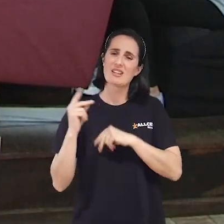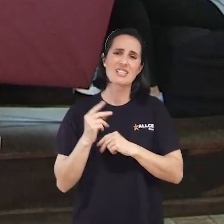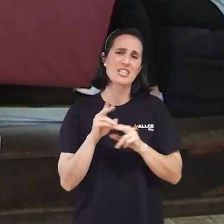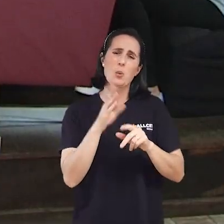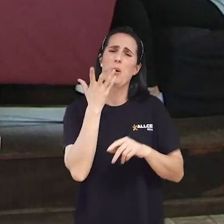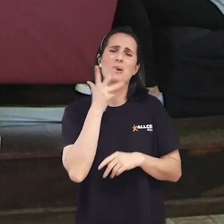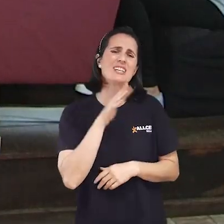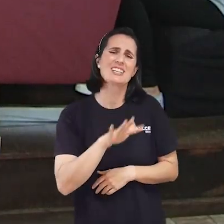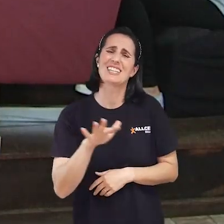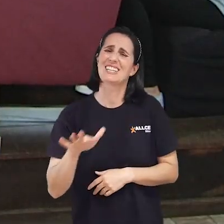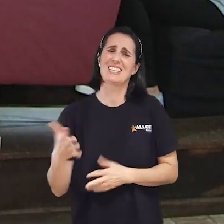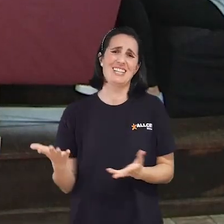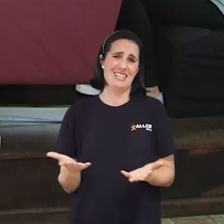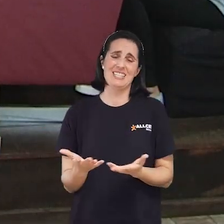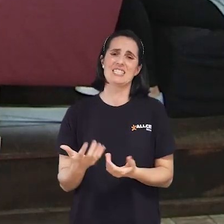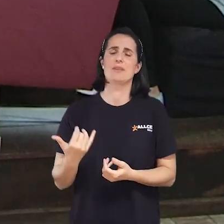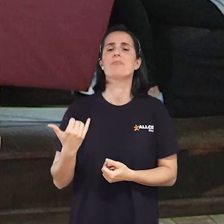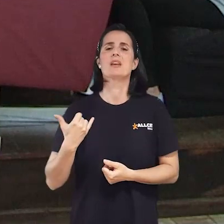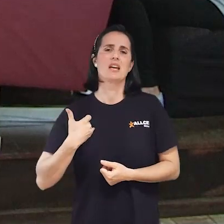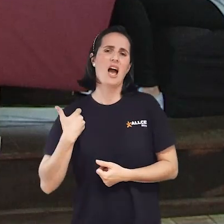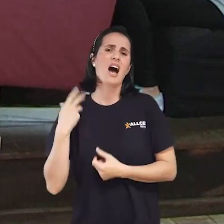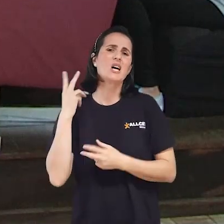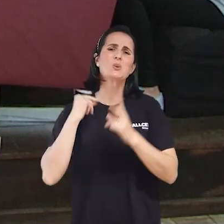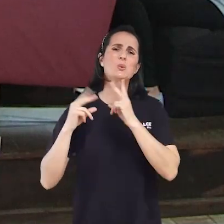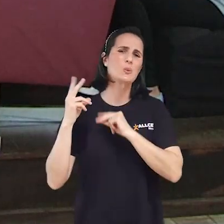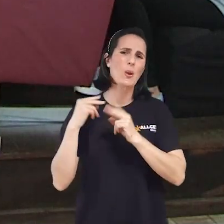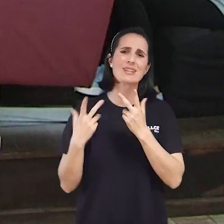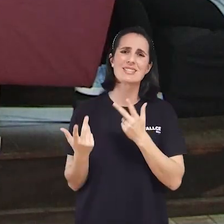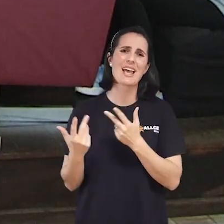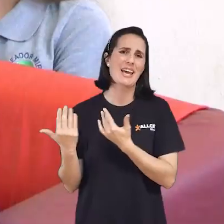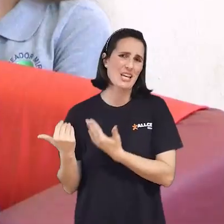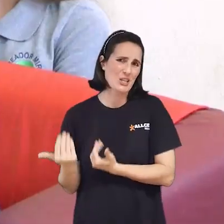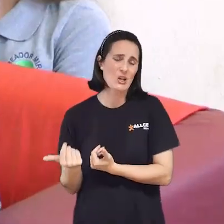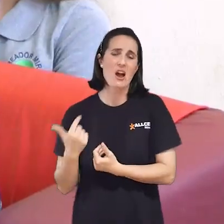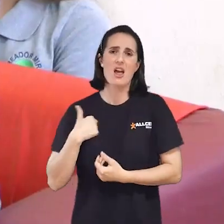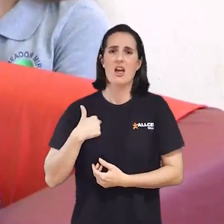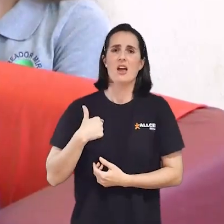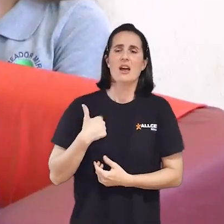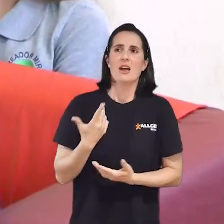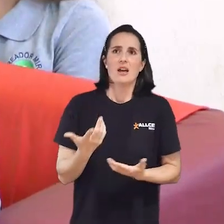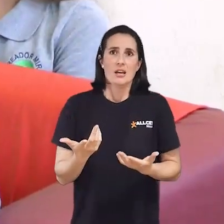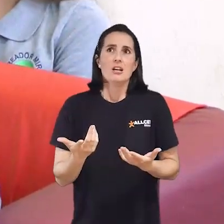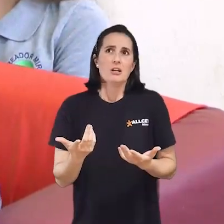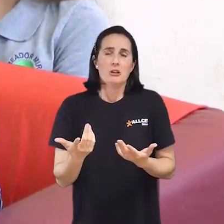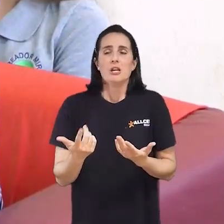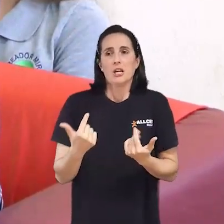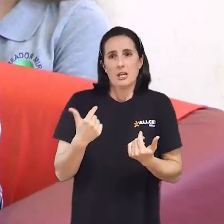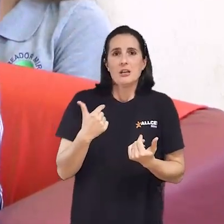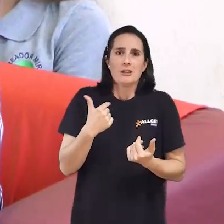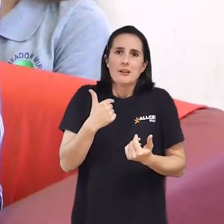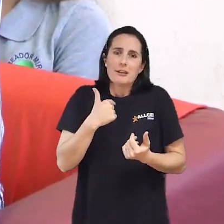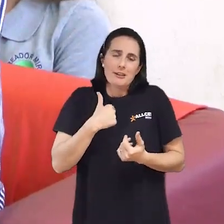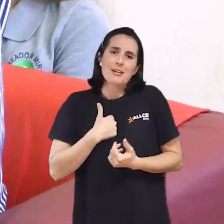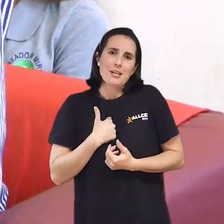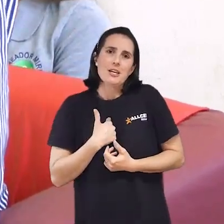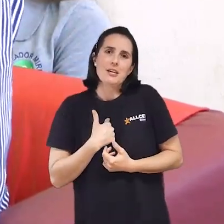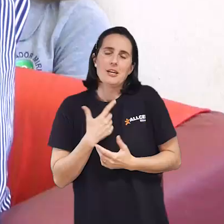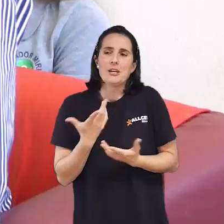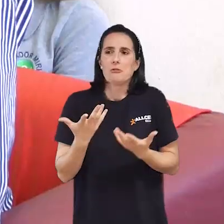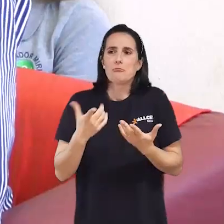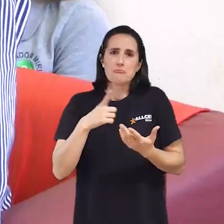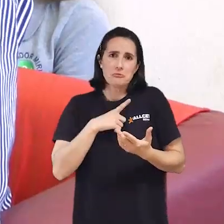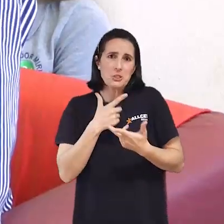André? Porque se a minha mãe não sabia disso, vai passar a saber. Né? Na verdade, André, como